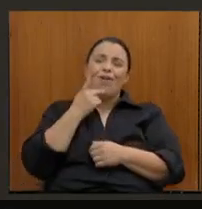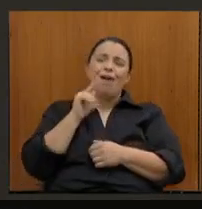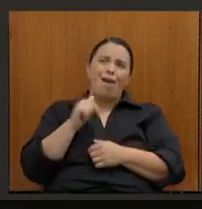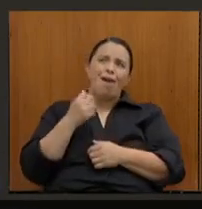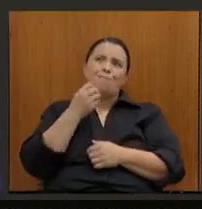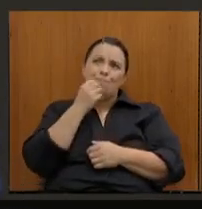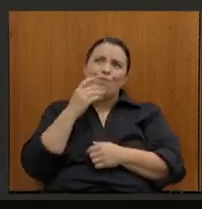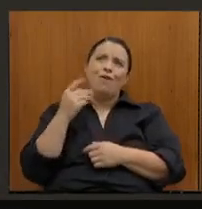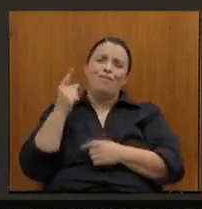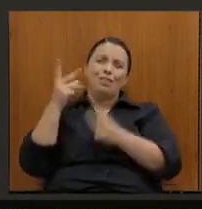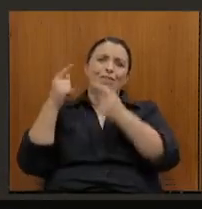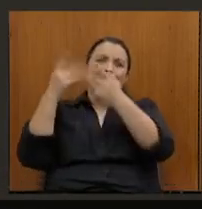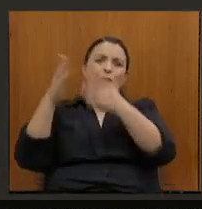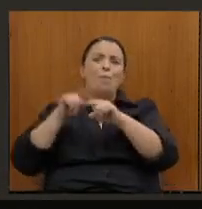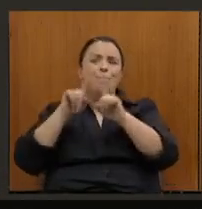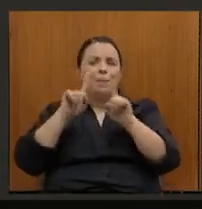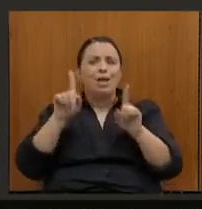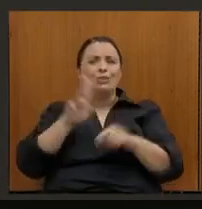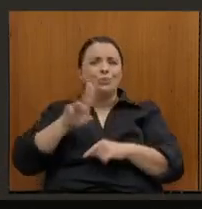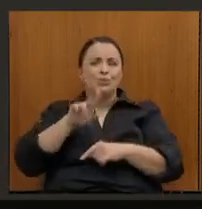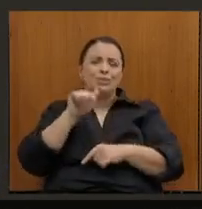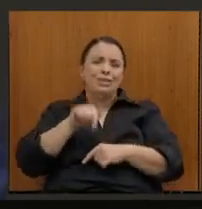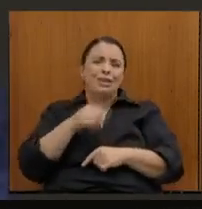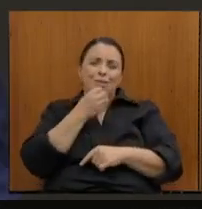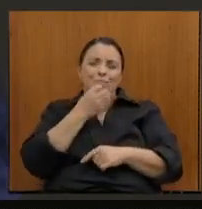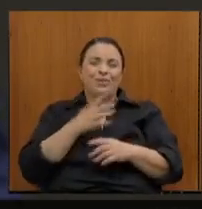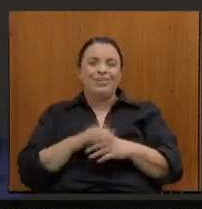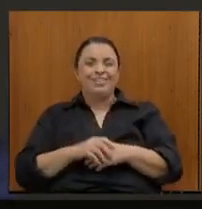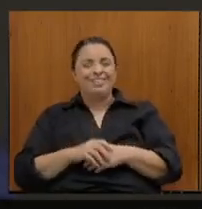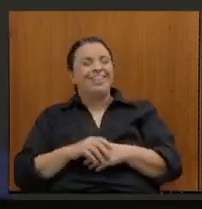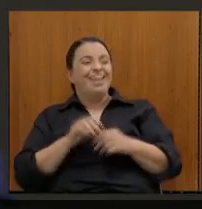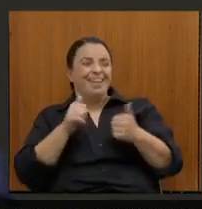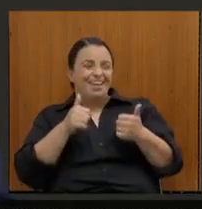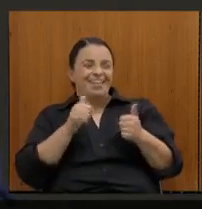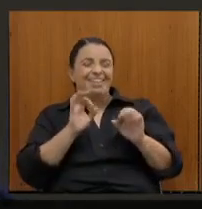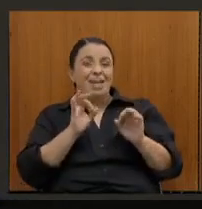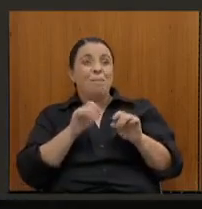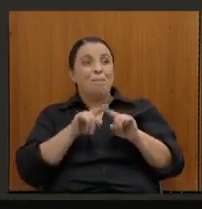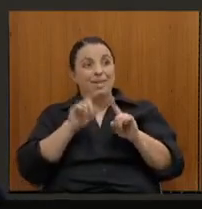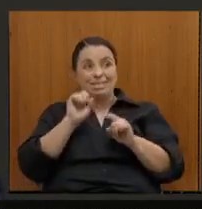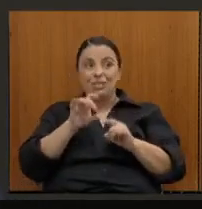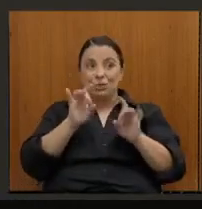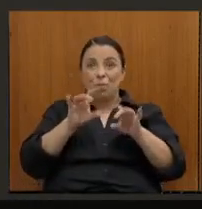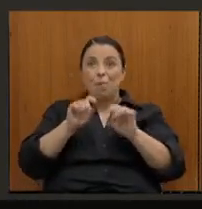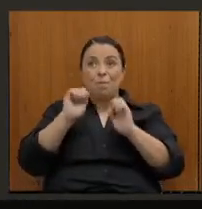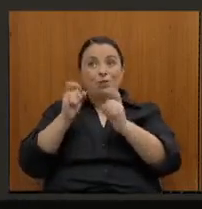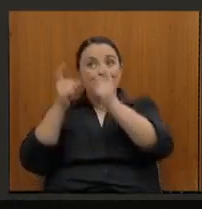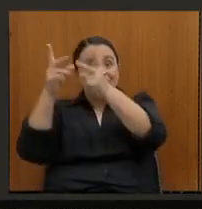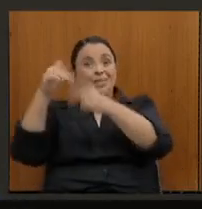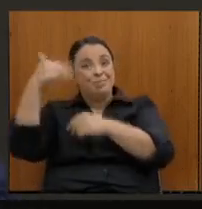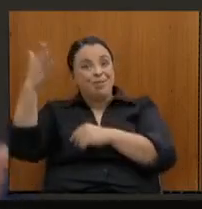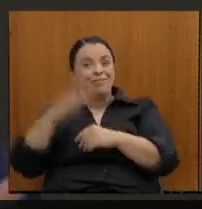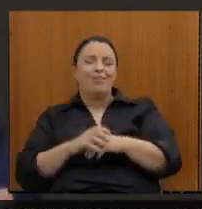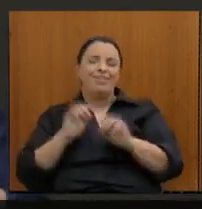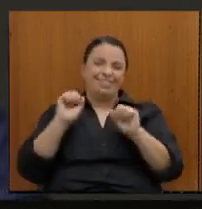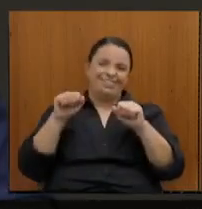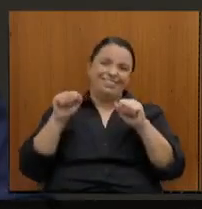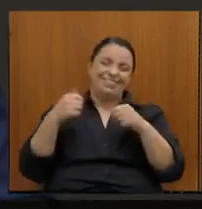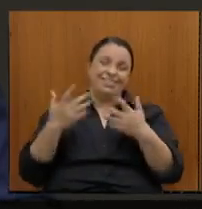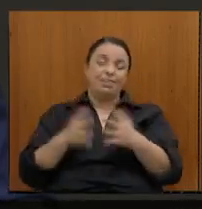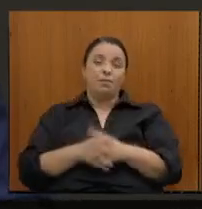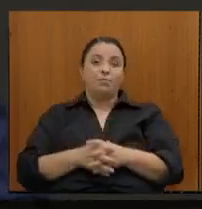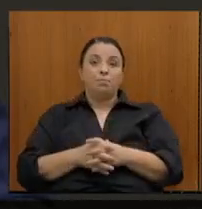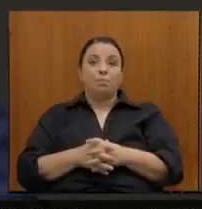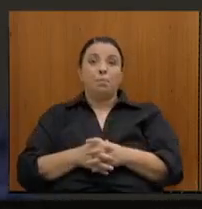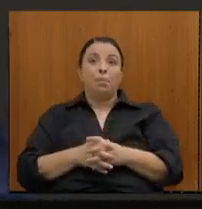né claro Mas sobrou um pouquinho pode cortar também né Deve tá já era divisa é bom agora os desafios um custo é muito